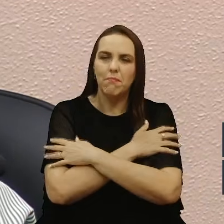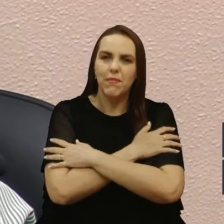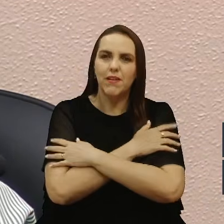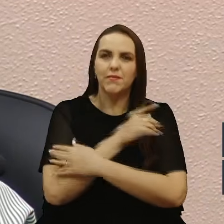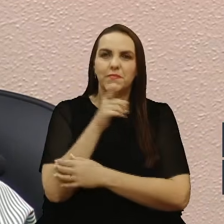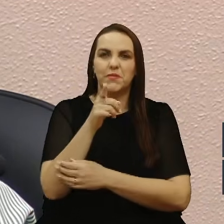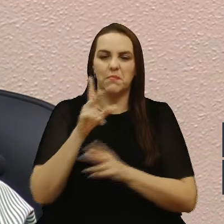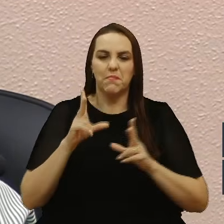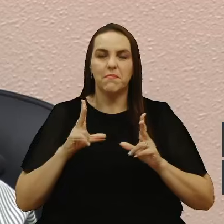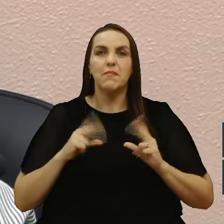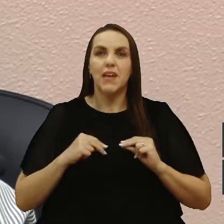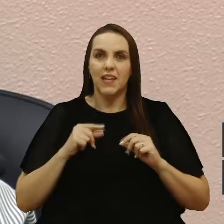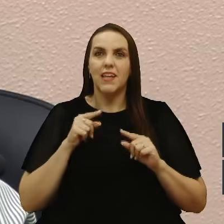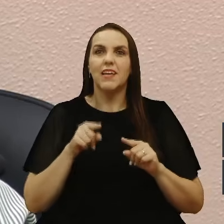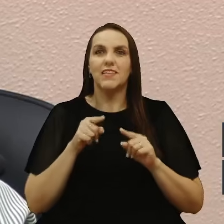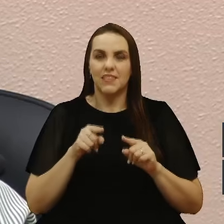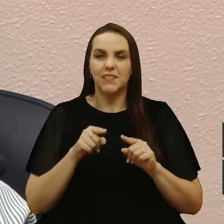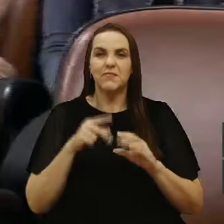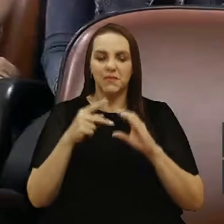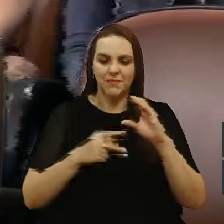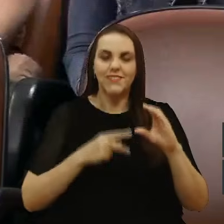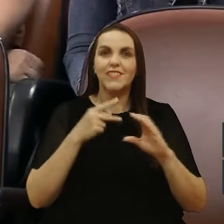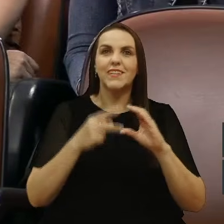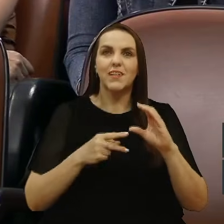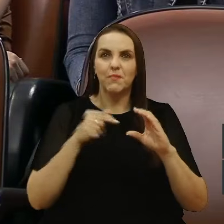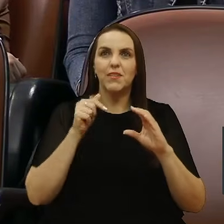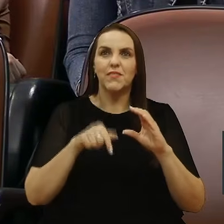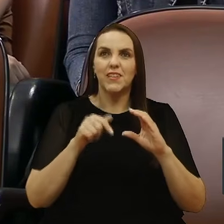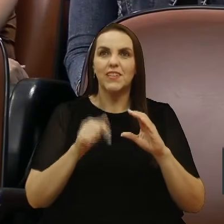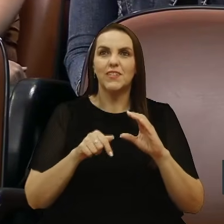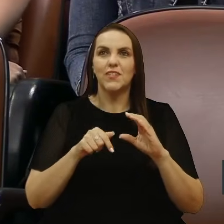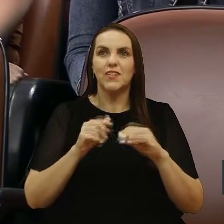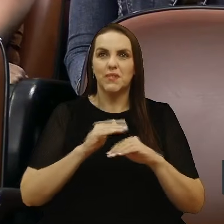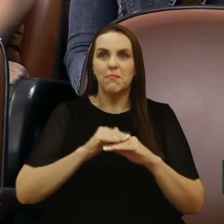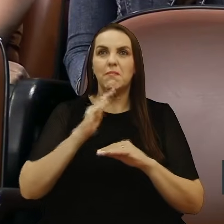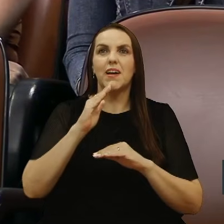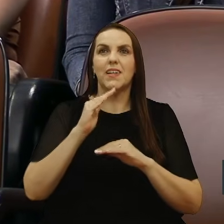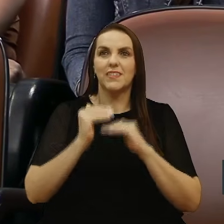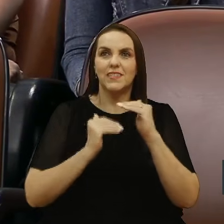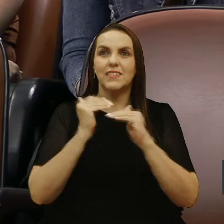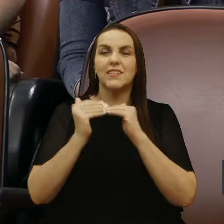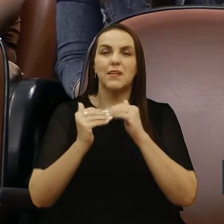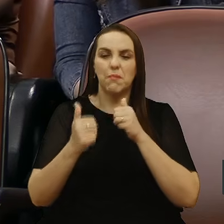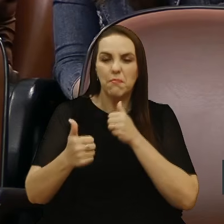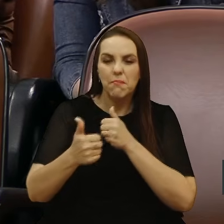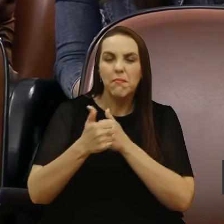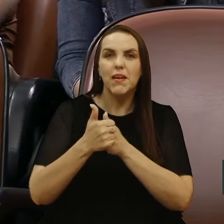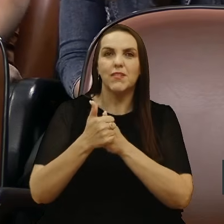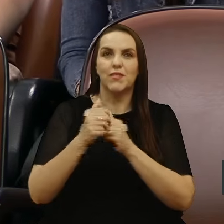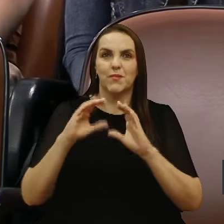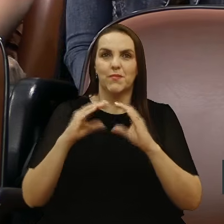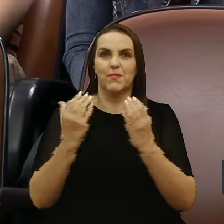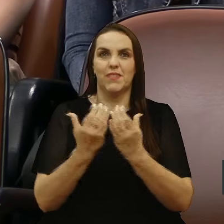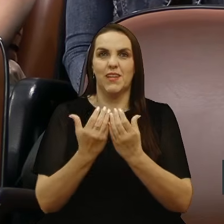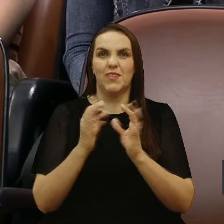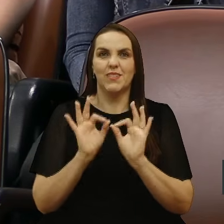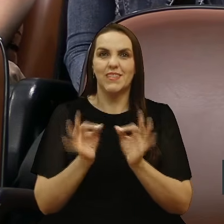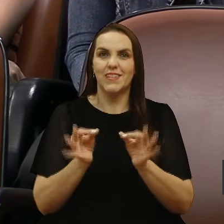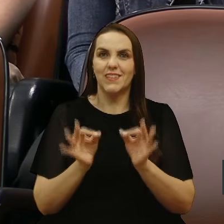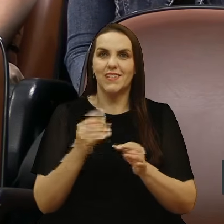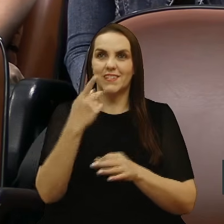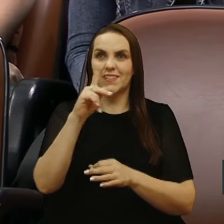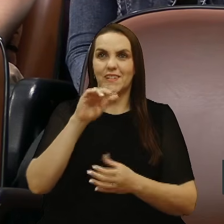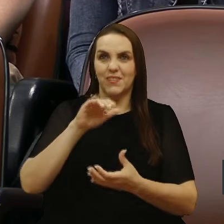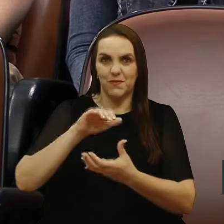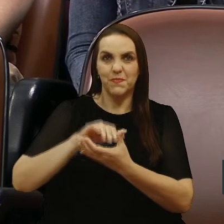tu é daquelas pessoas que faz com que a Câmara de Vereadores se torne cada vez mais perto da comunidade. Eu tenho certeza que o